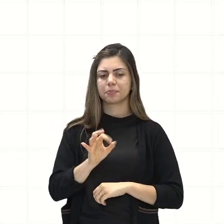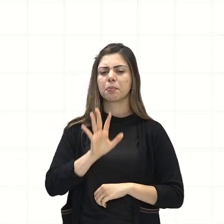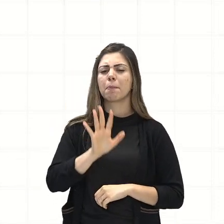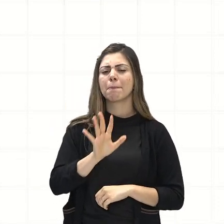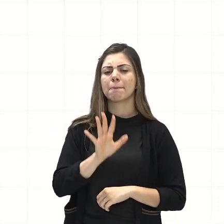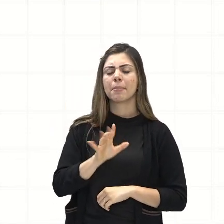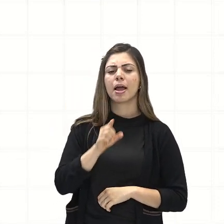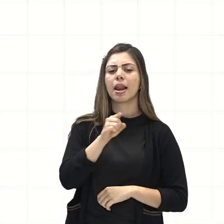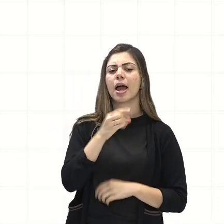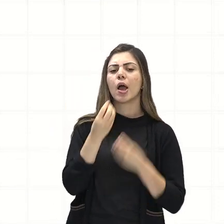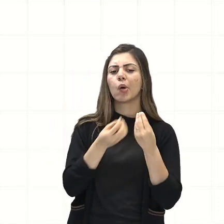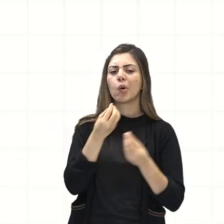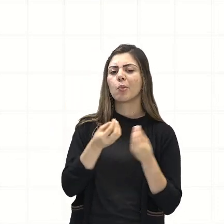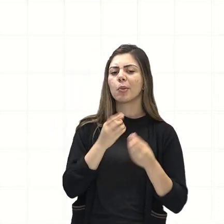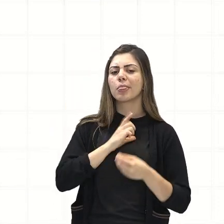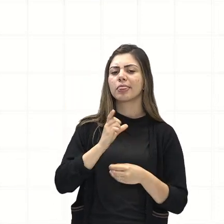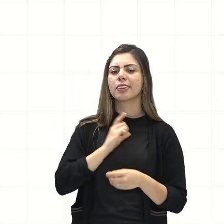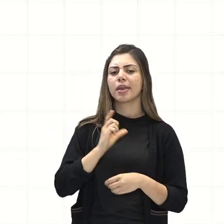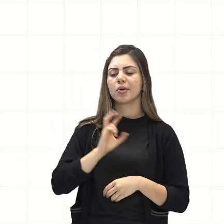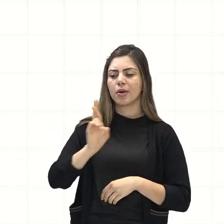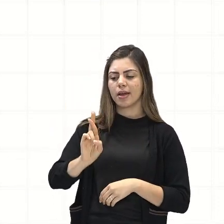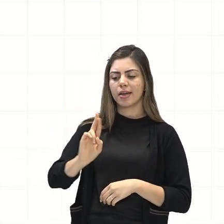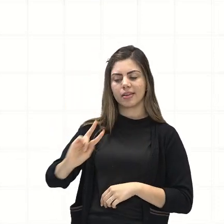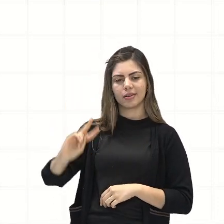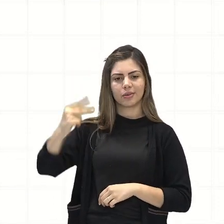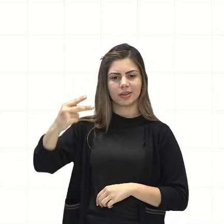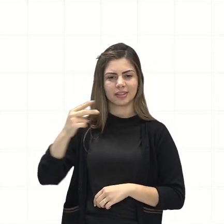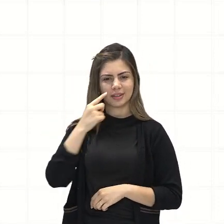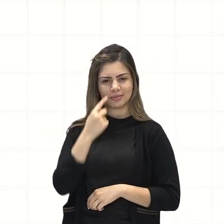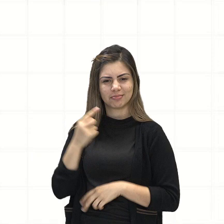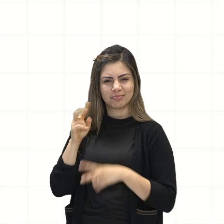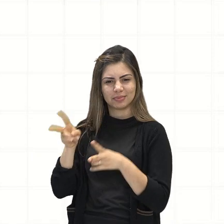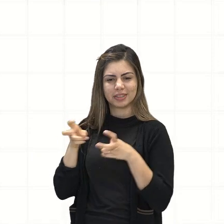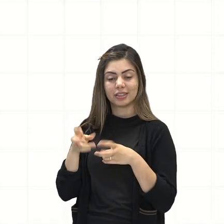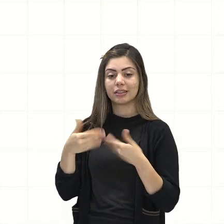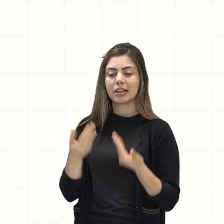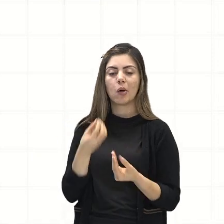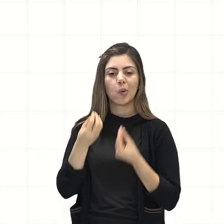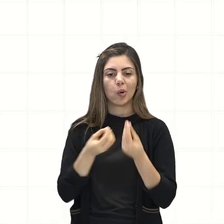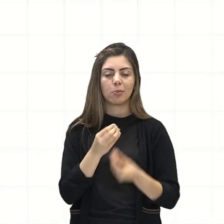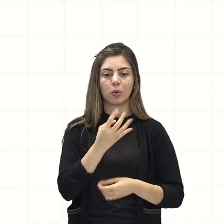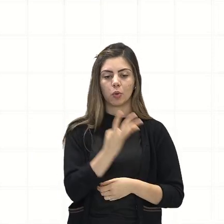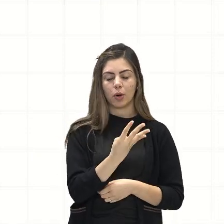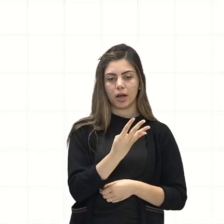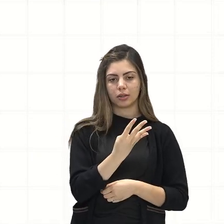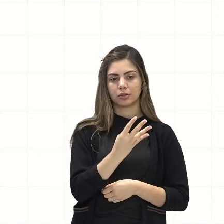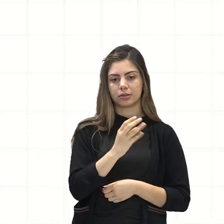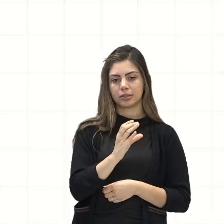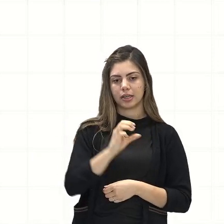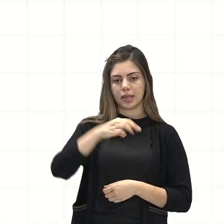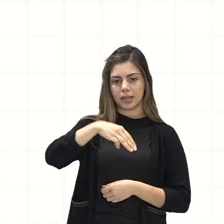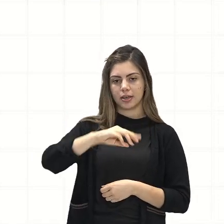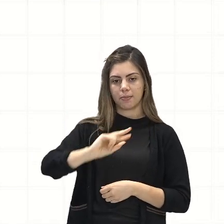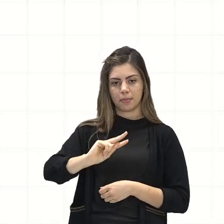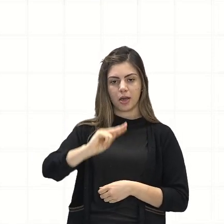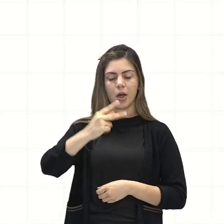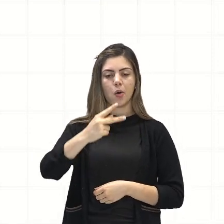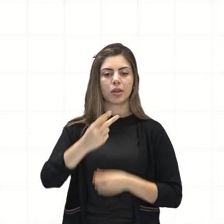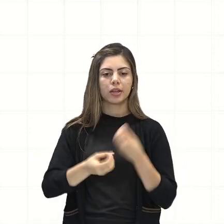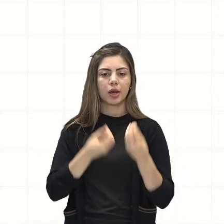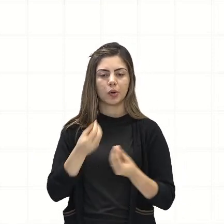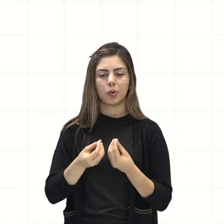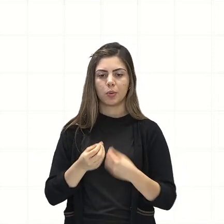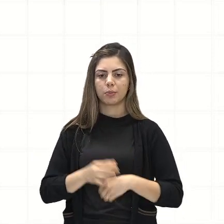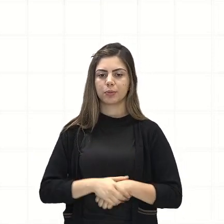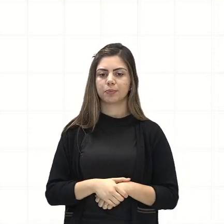está ao quadrado. Olha. Quando eu coloco, então, olha, 4 centímetros elevado ao quadrado,